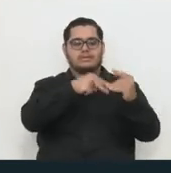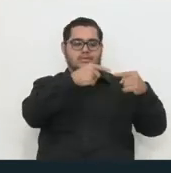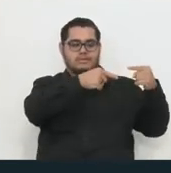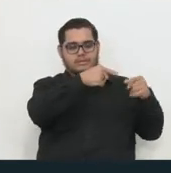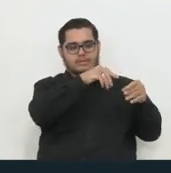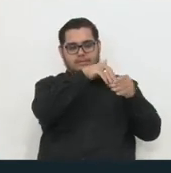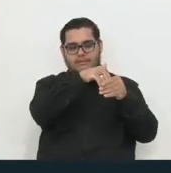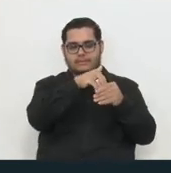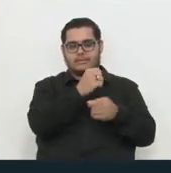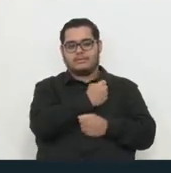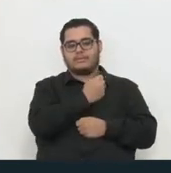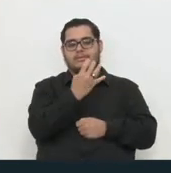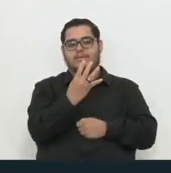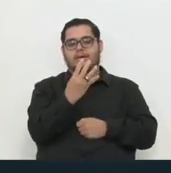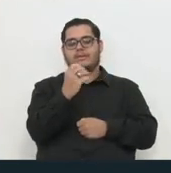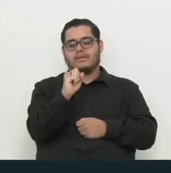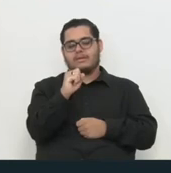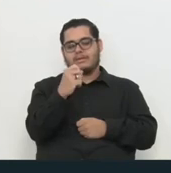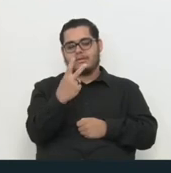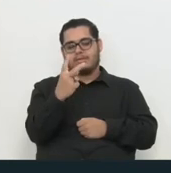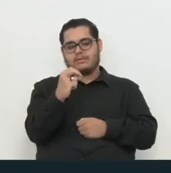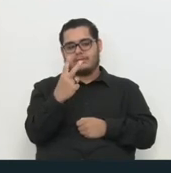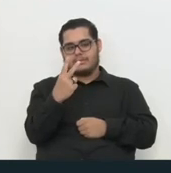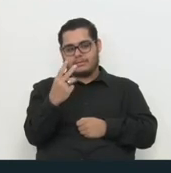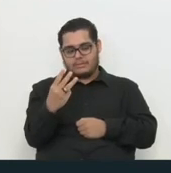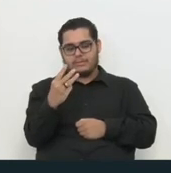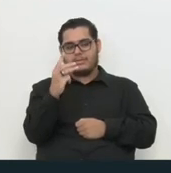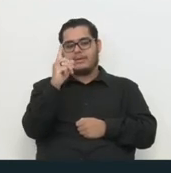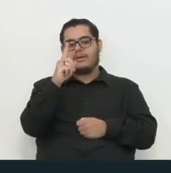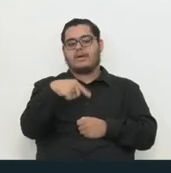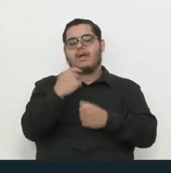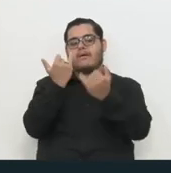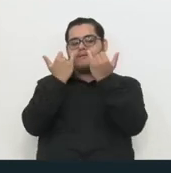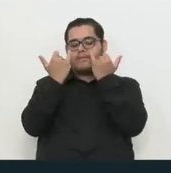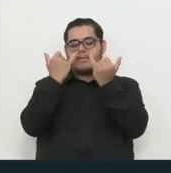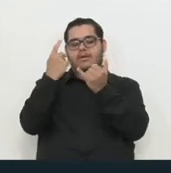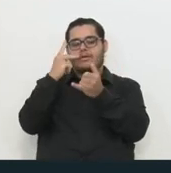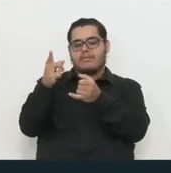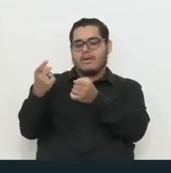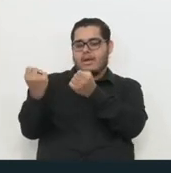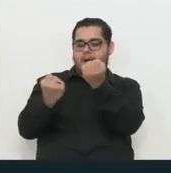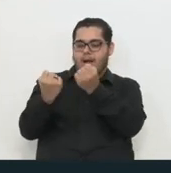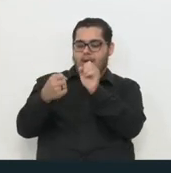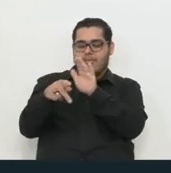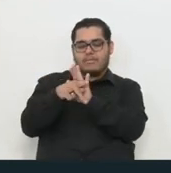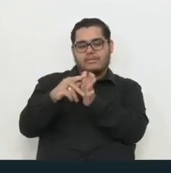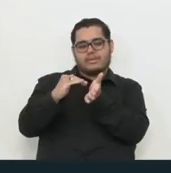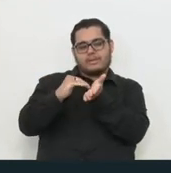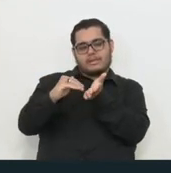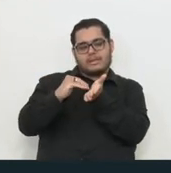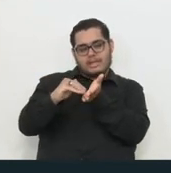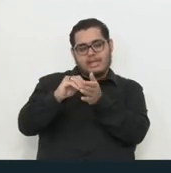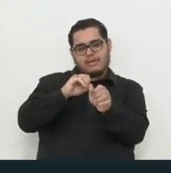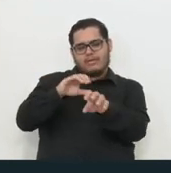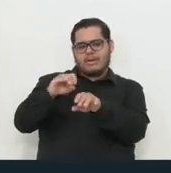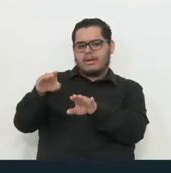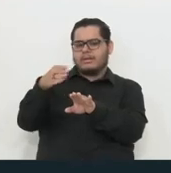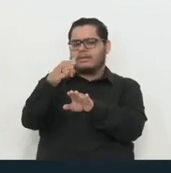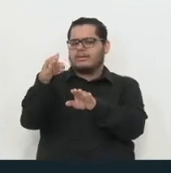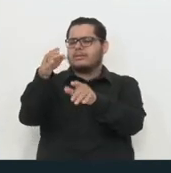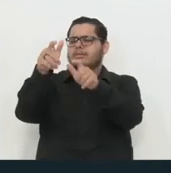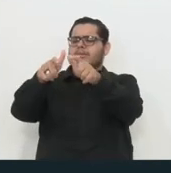482/2023 informações sobre os motivos de veículos a serviços secretaria de educação estar circulando em área particular autor Vereador professor